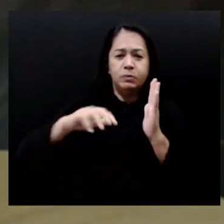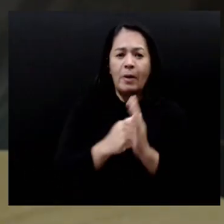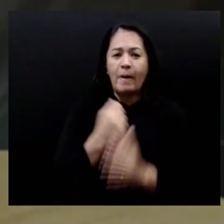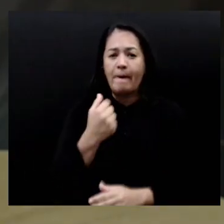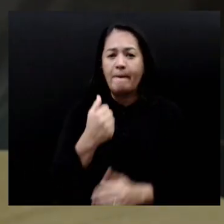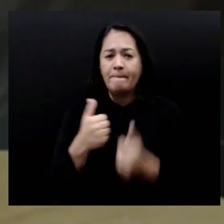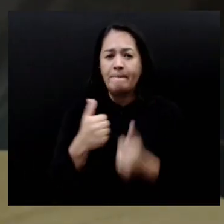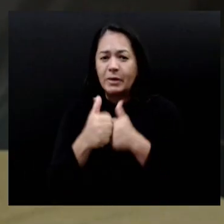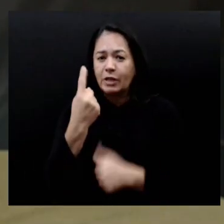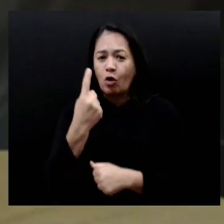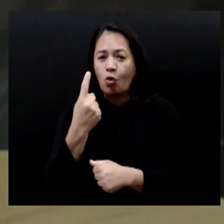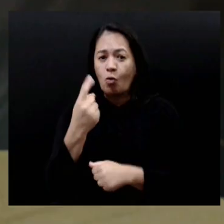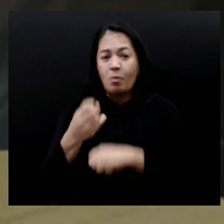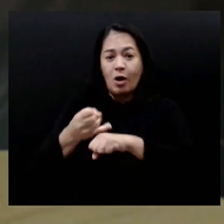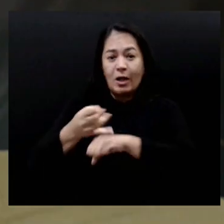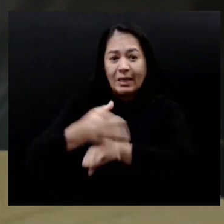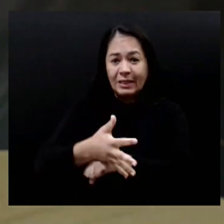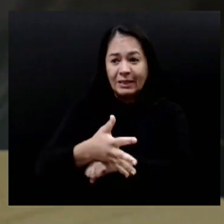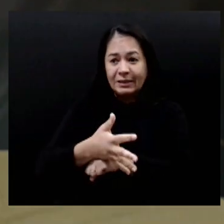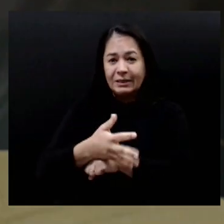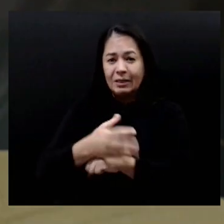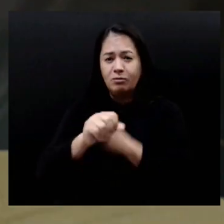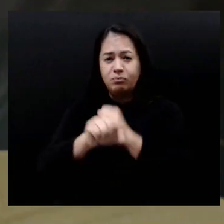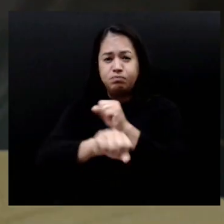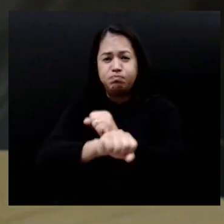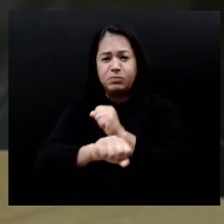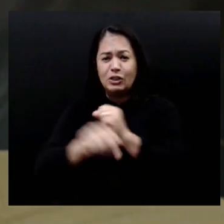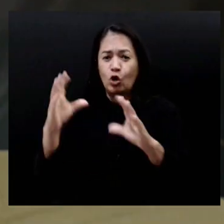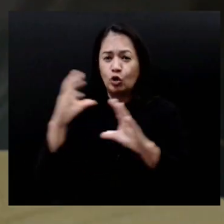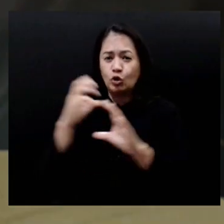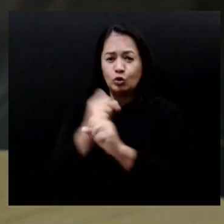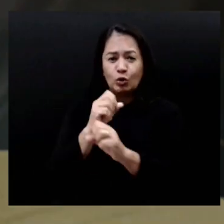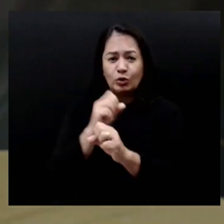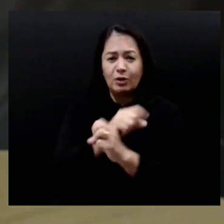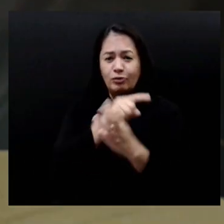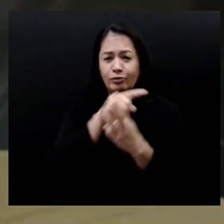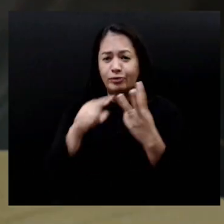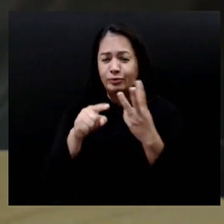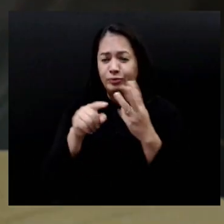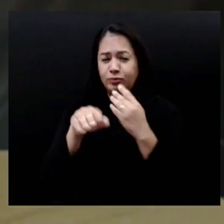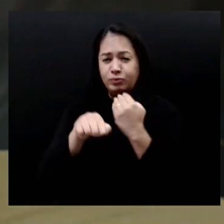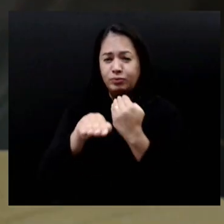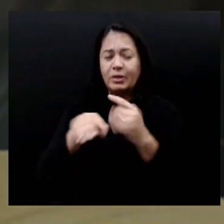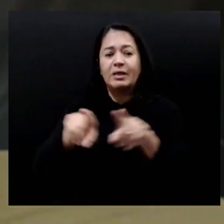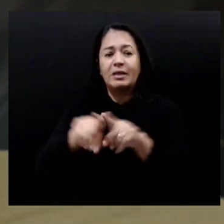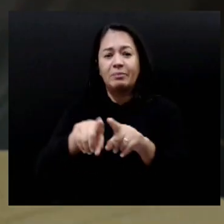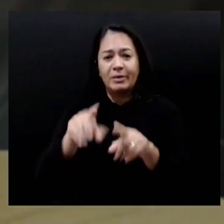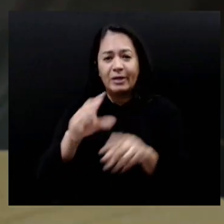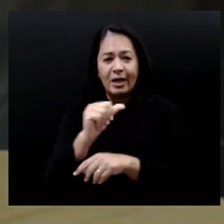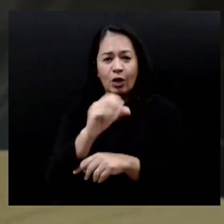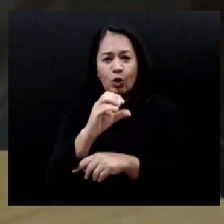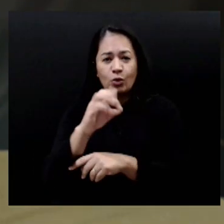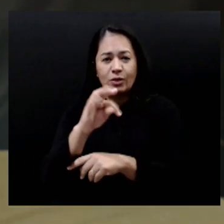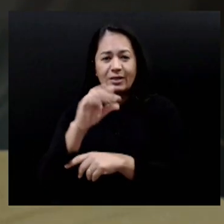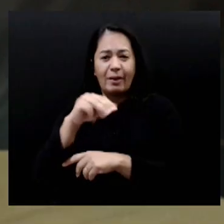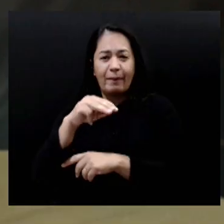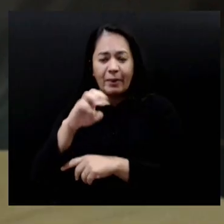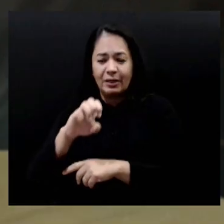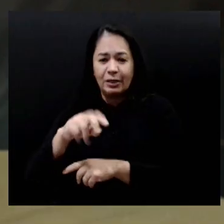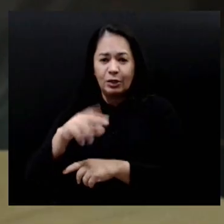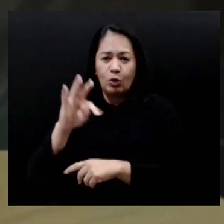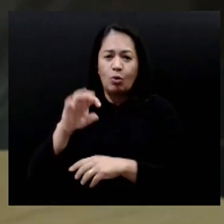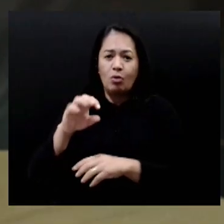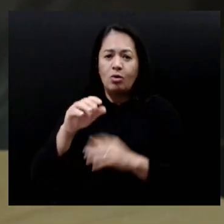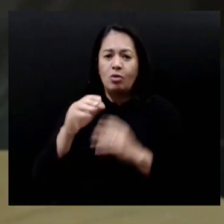interditou completamente as faixas 2 e 3 e o acostamento, tá? A parte da carga se espalhou também pela faixa